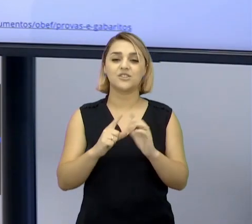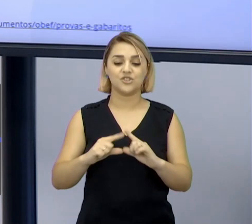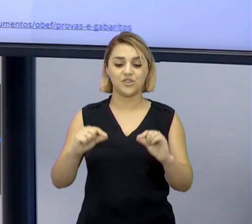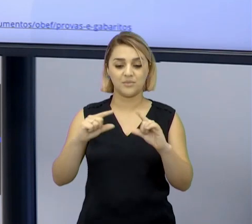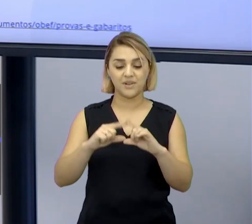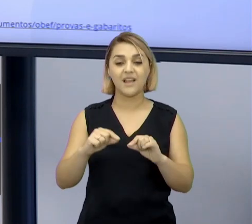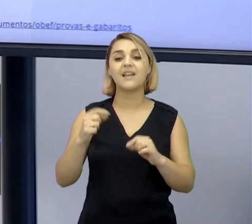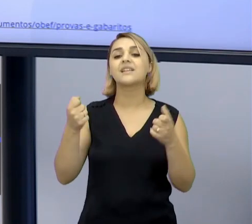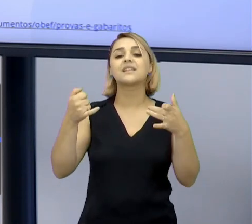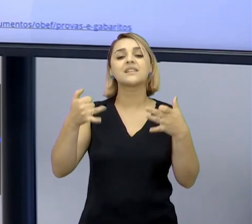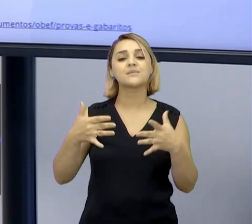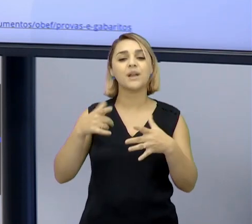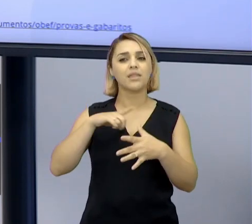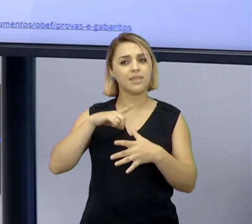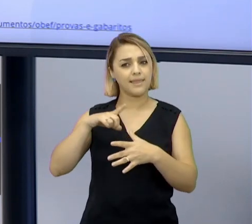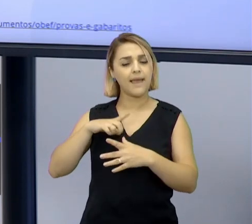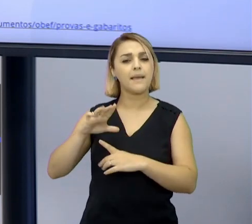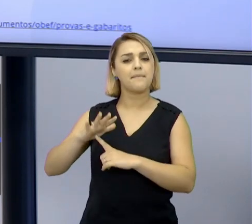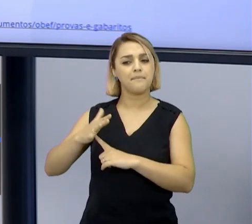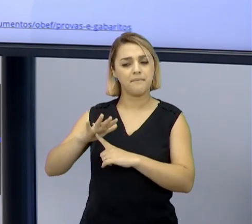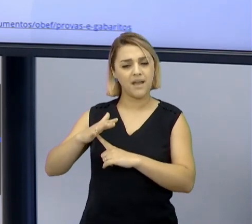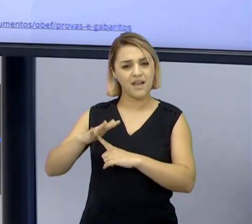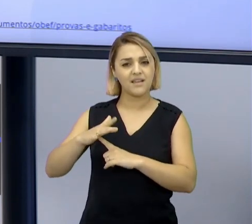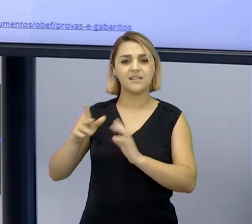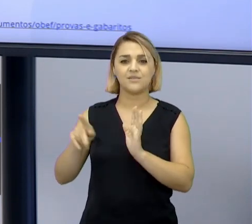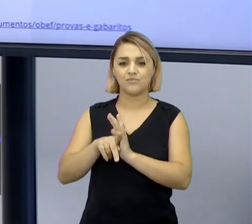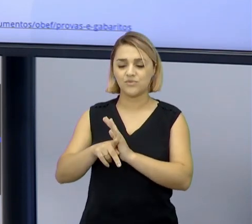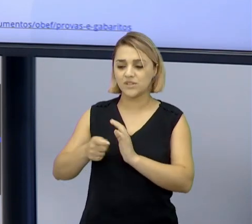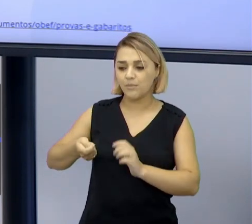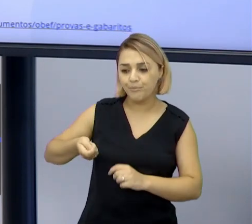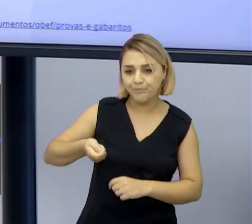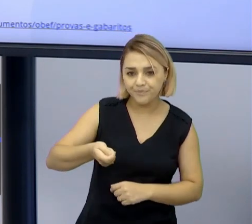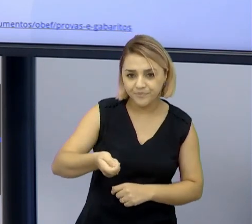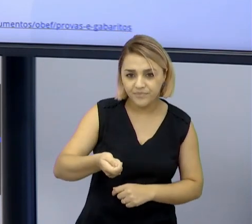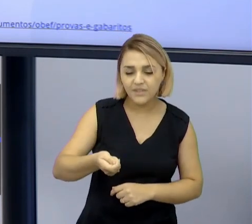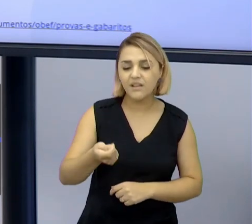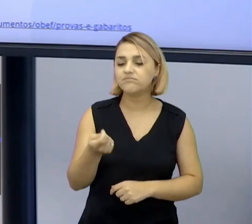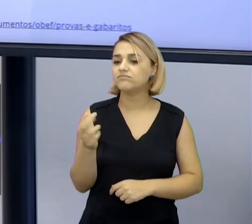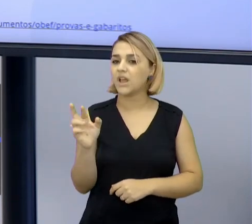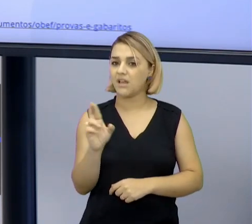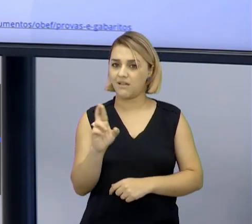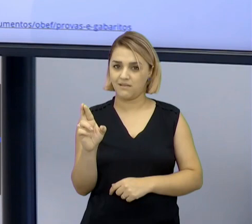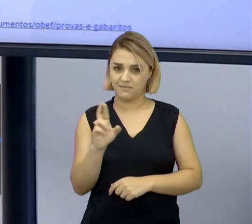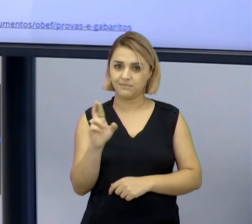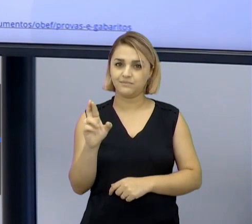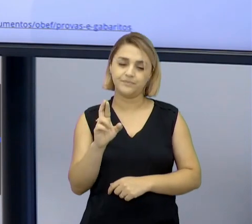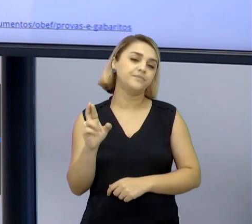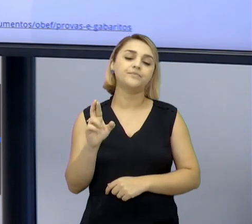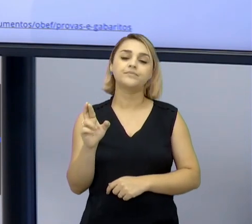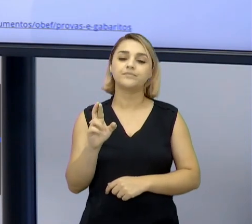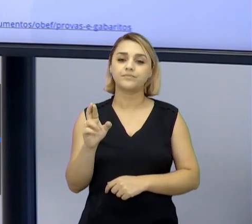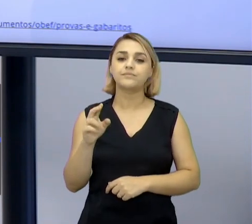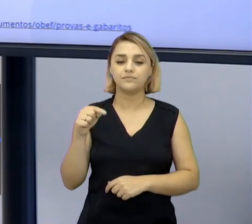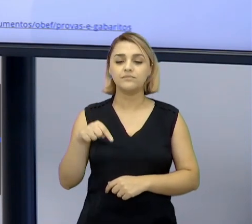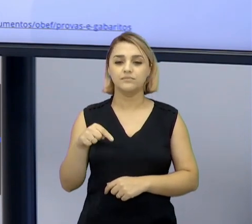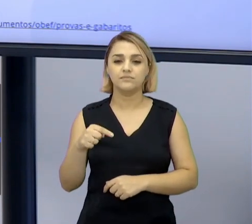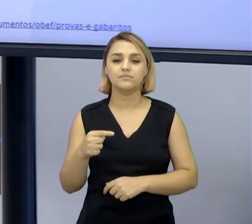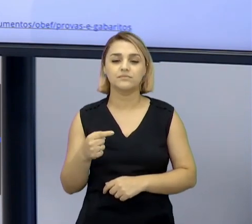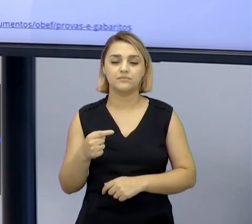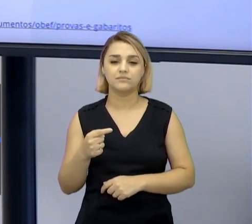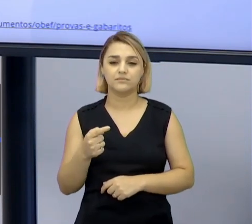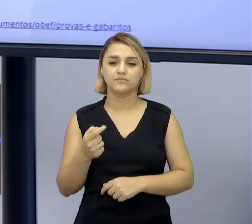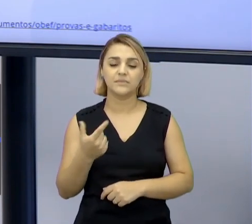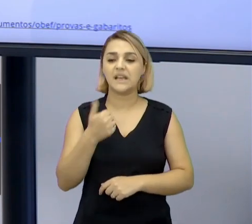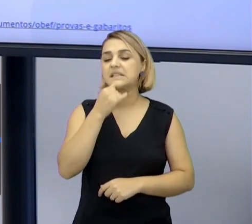caixa eletrônico, uma máquina, que você coloca lá a sua moeda em real, né? Nossa moeda aqui, eu coloco